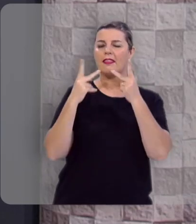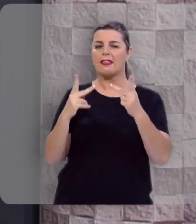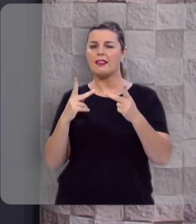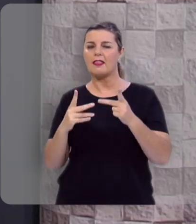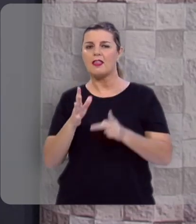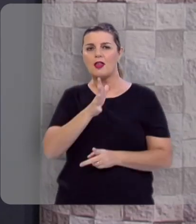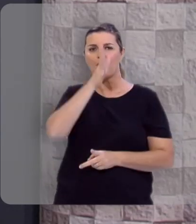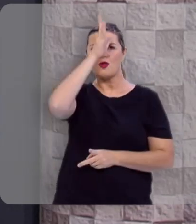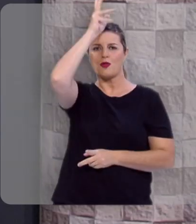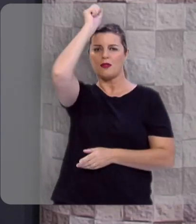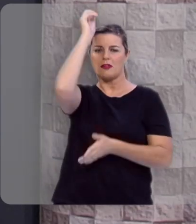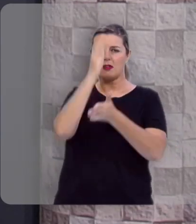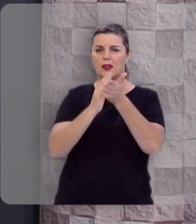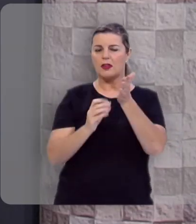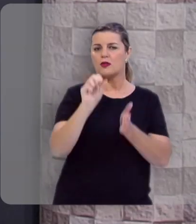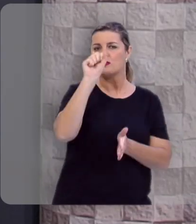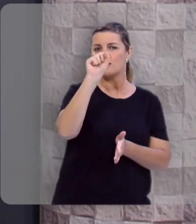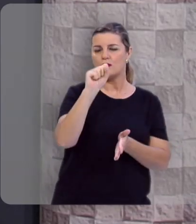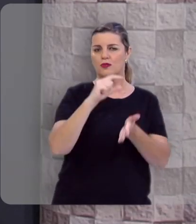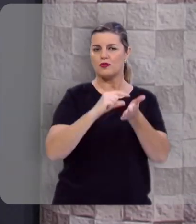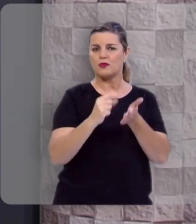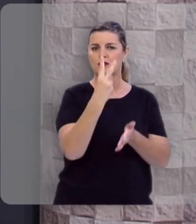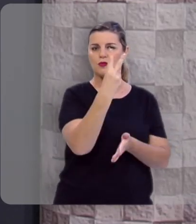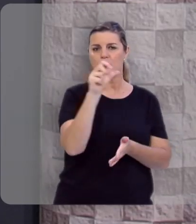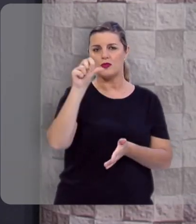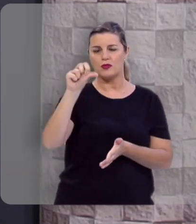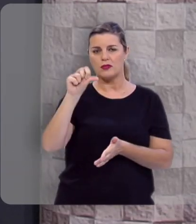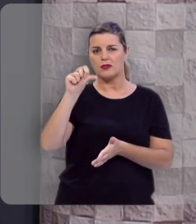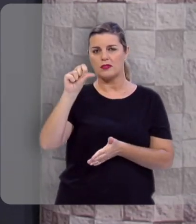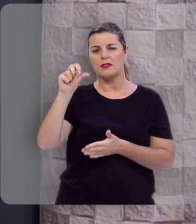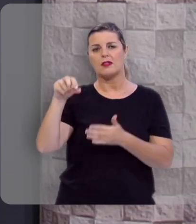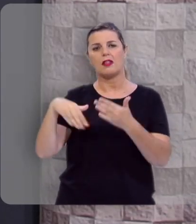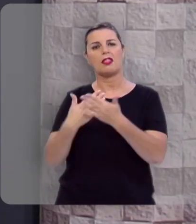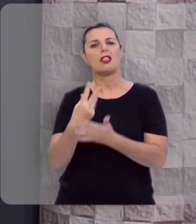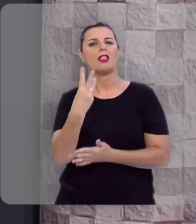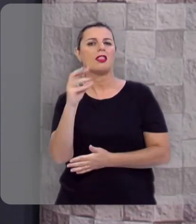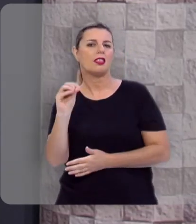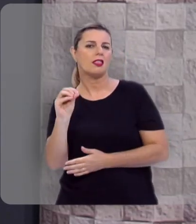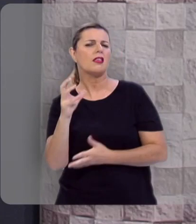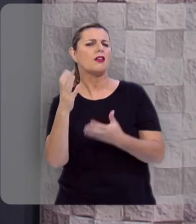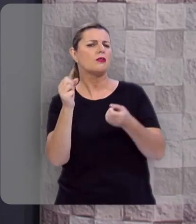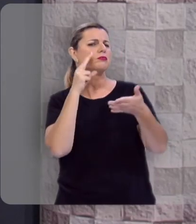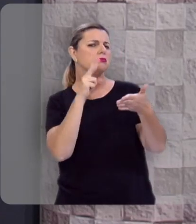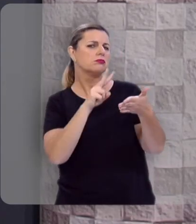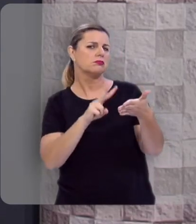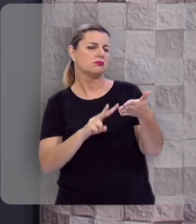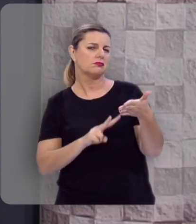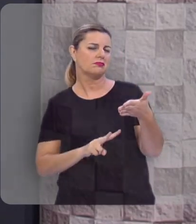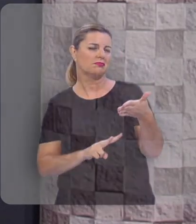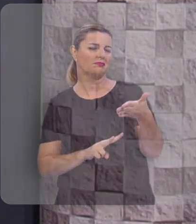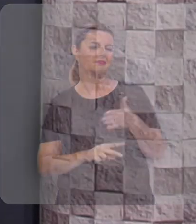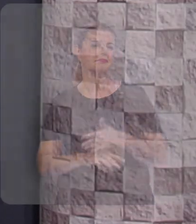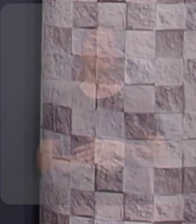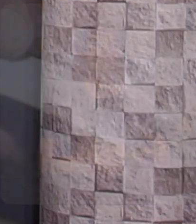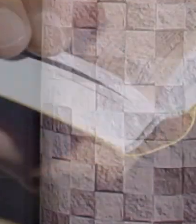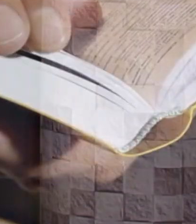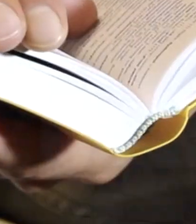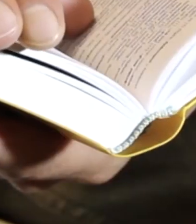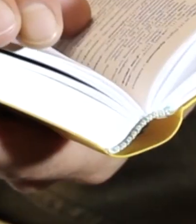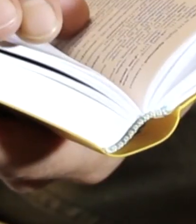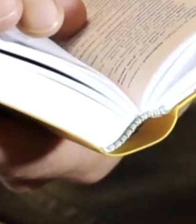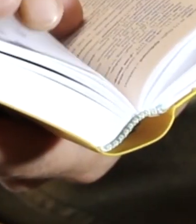em Romanos, capítulo 8, versos 29 e 30. Vamos ouvir a leitura do